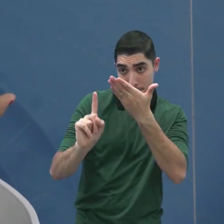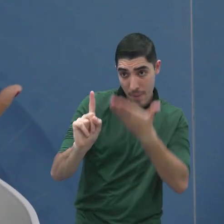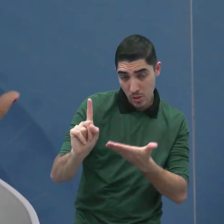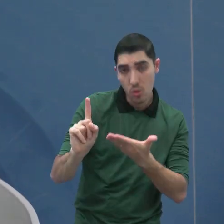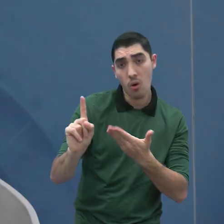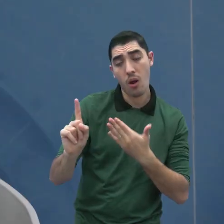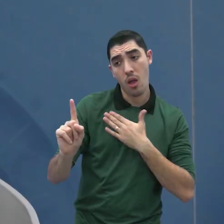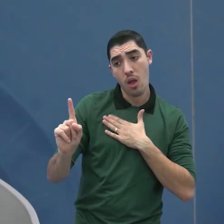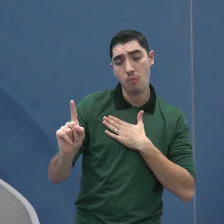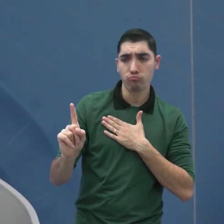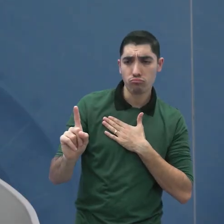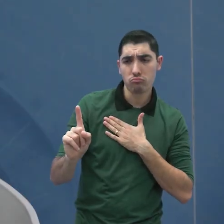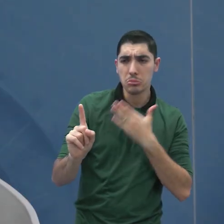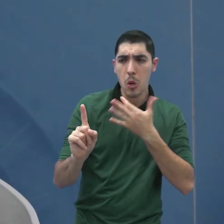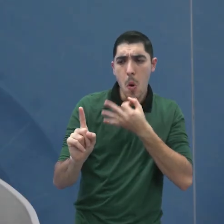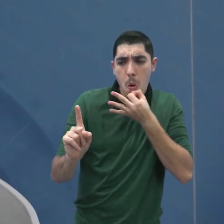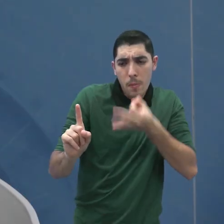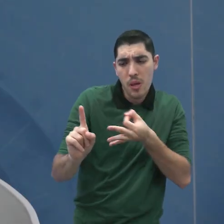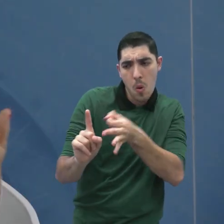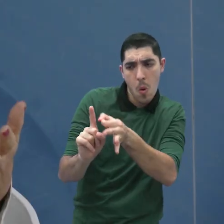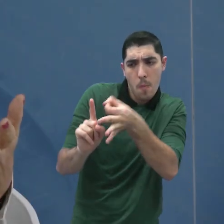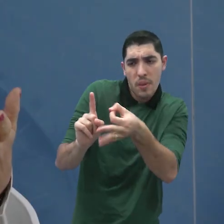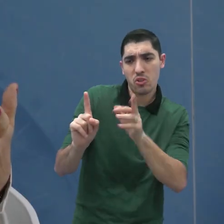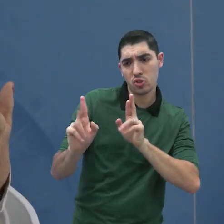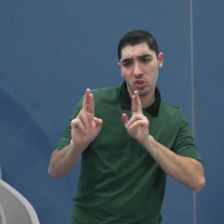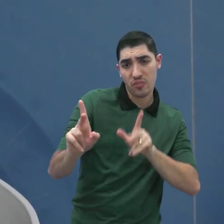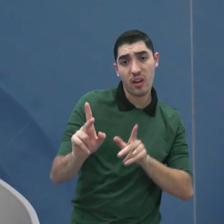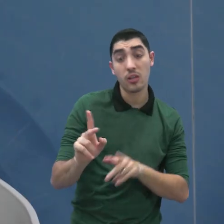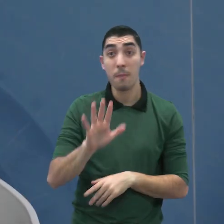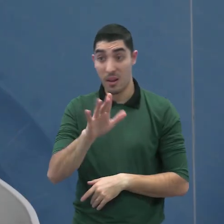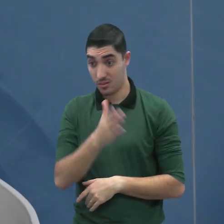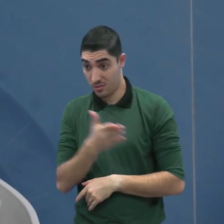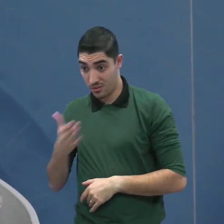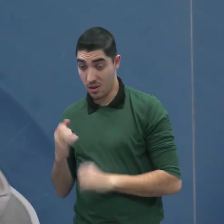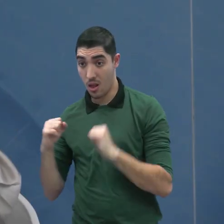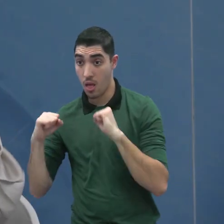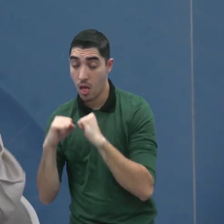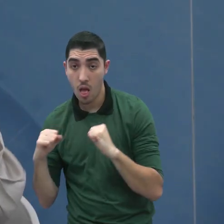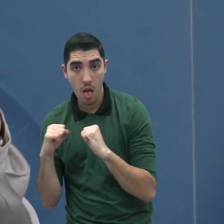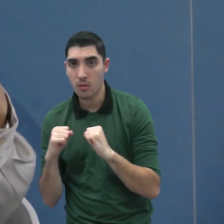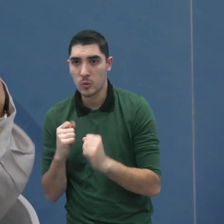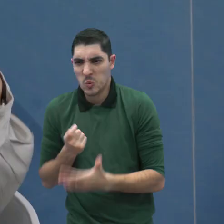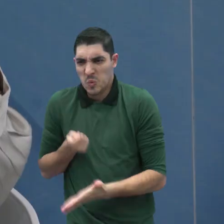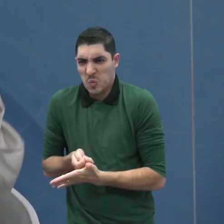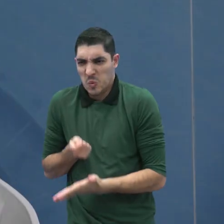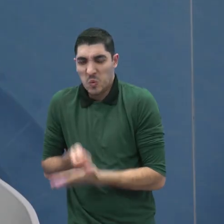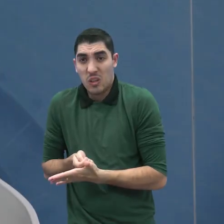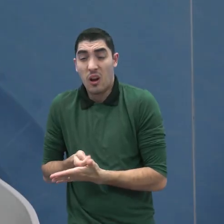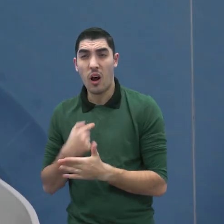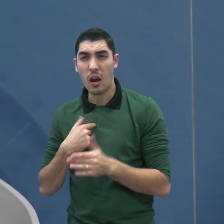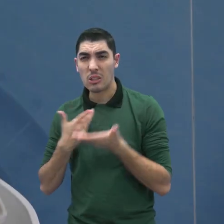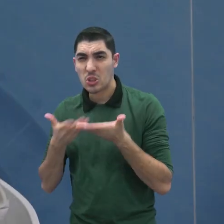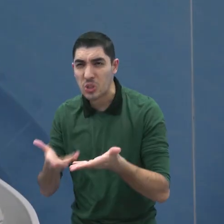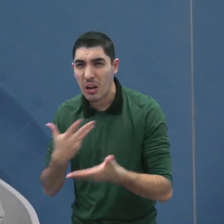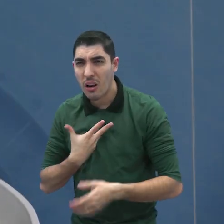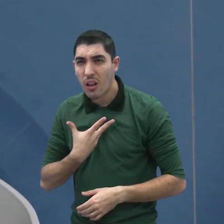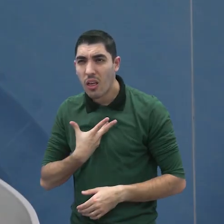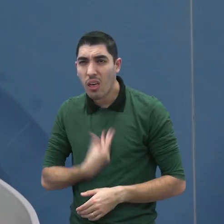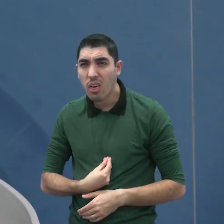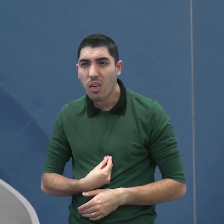tenha opiniões diferentes, coisas diferentes, e o fanatismo faz isso, né? A rigidez, e quando você tem a quebra